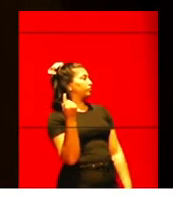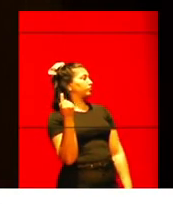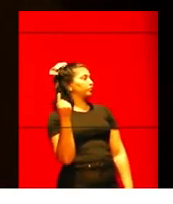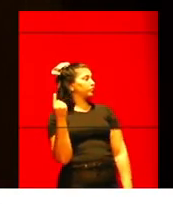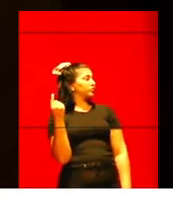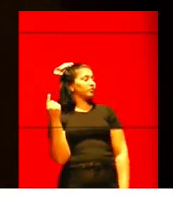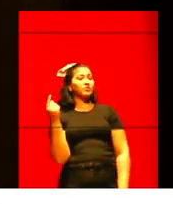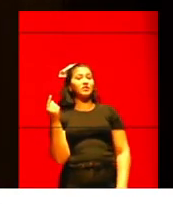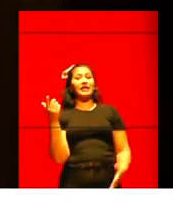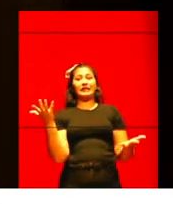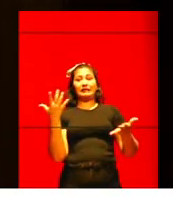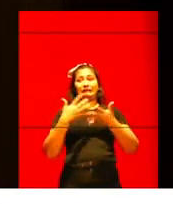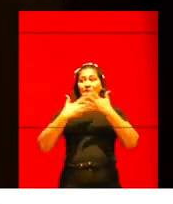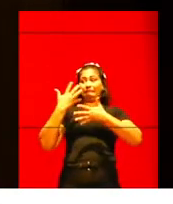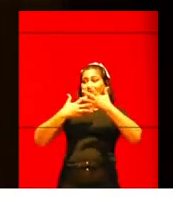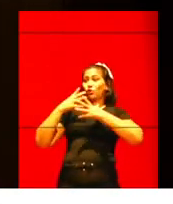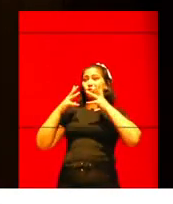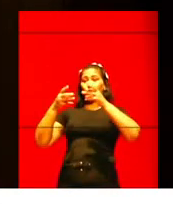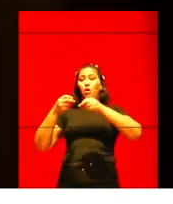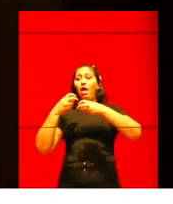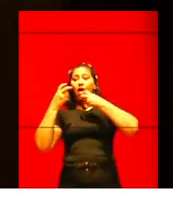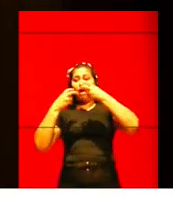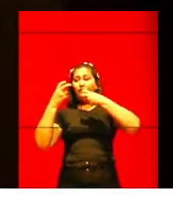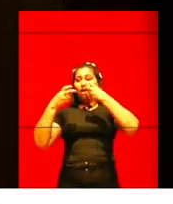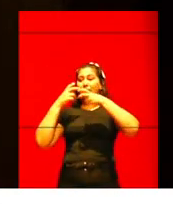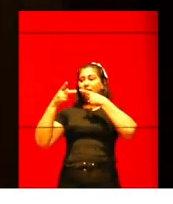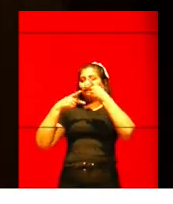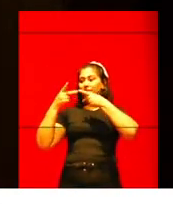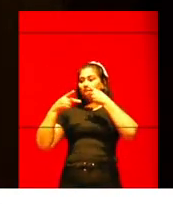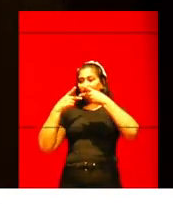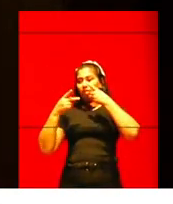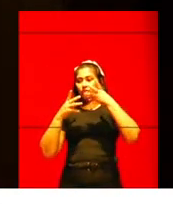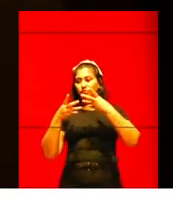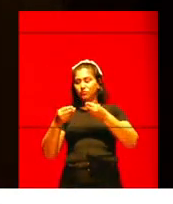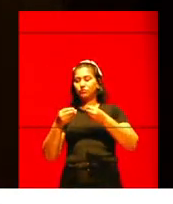eu? Falou em ponto, tá todo mundo desesperado.